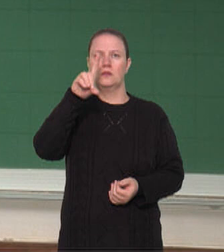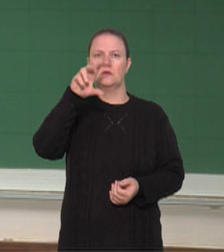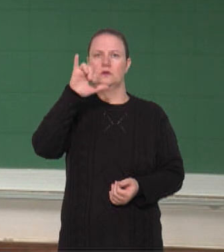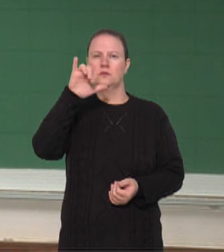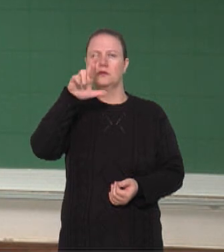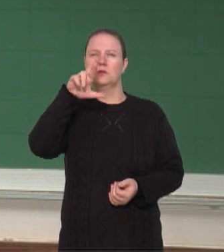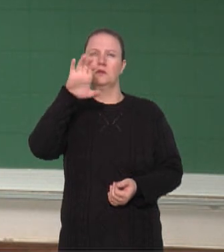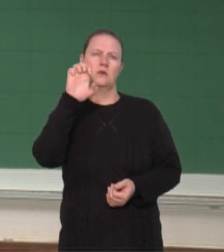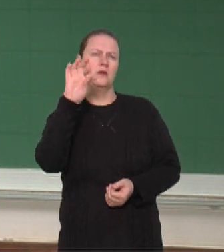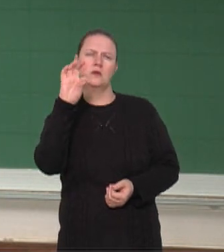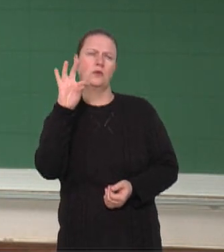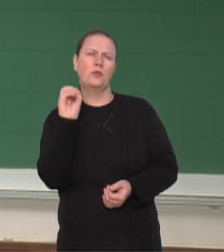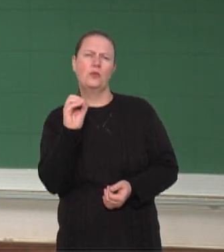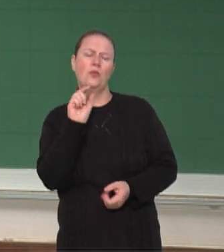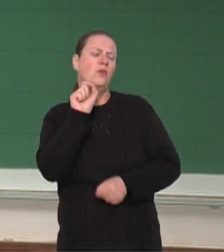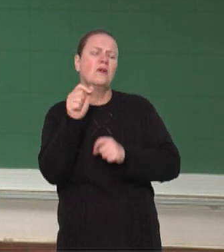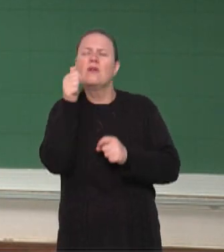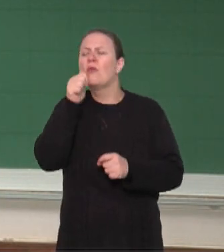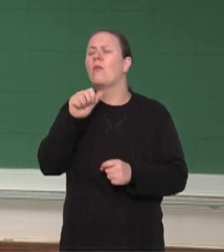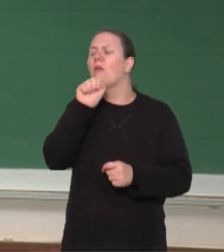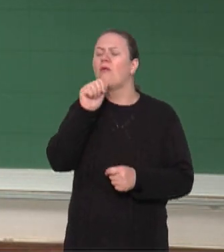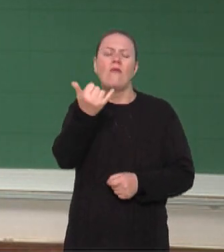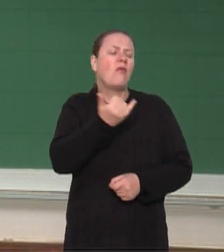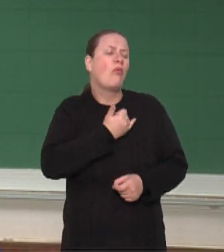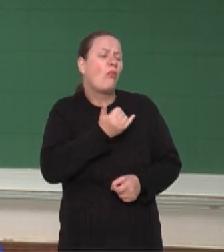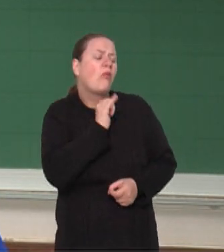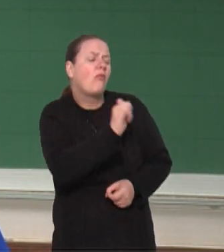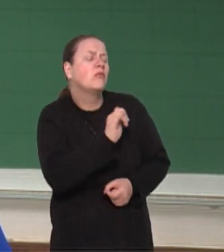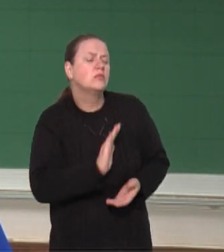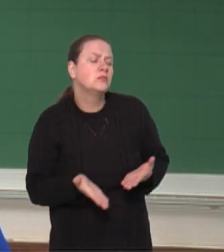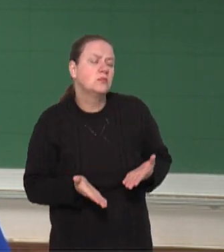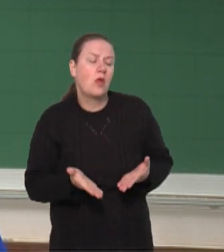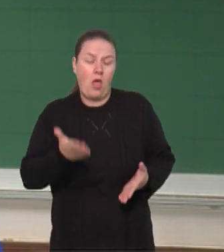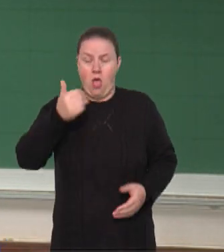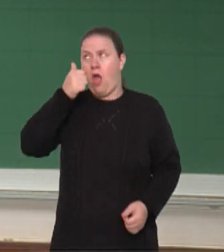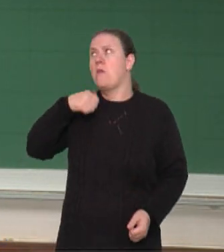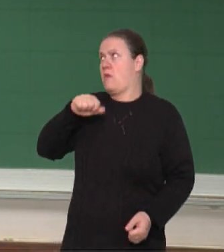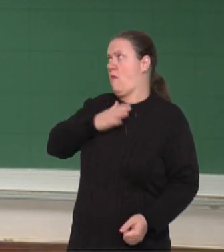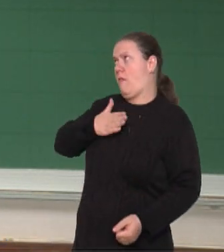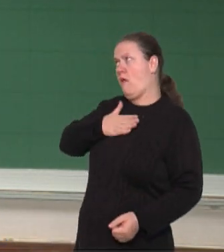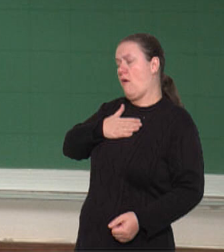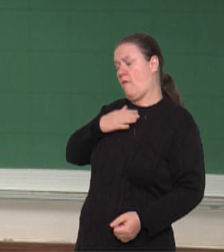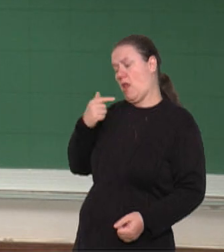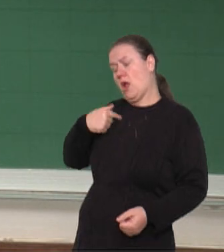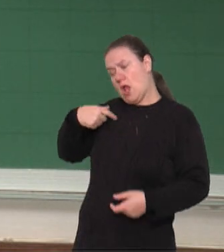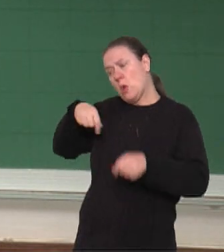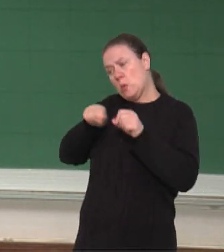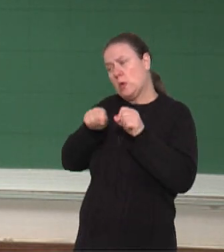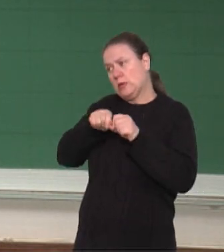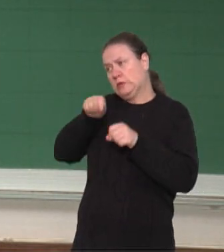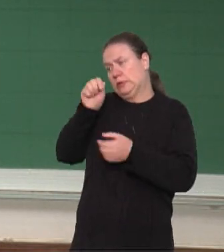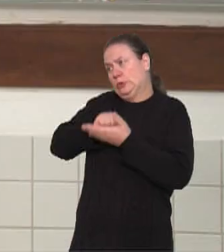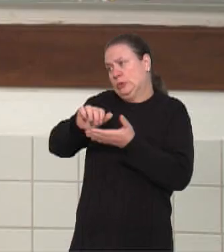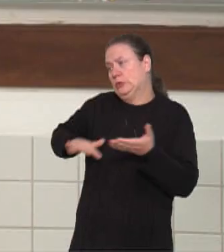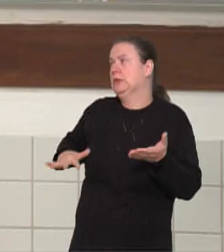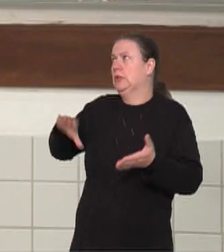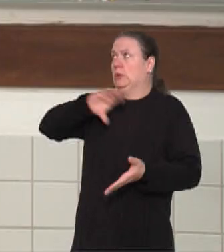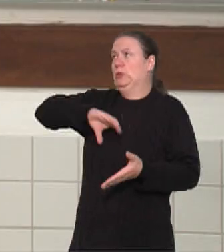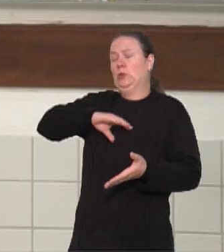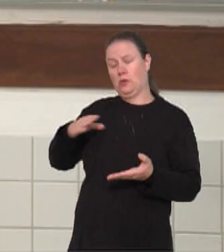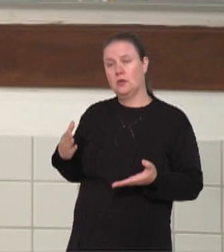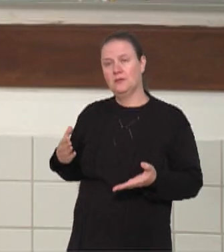alguém perguntasse, o que a tua mãe disse mesmo? A minha mãe disse para eu fazer as lições de língua